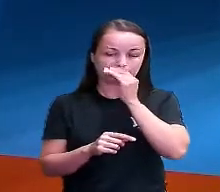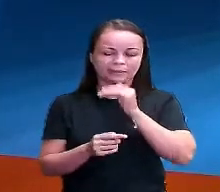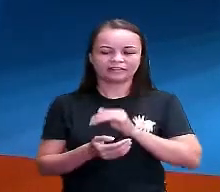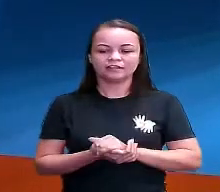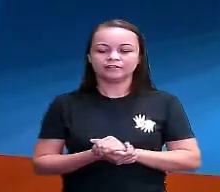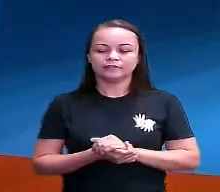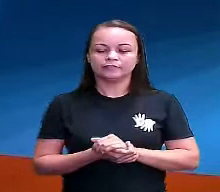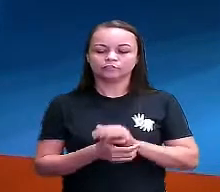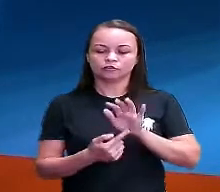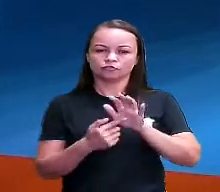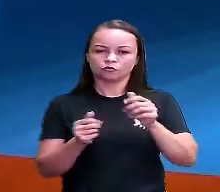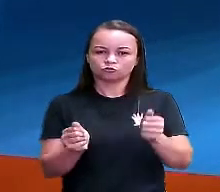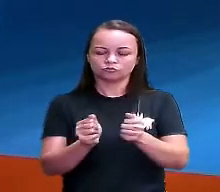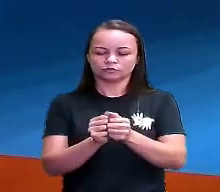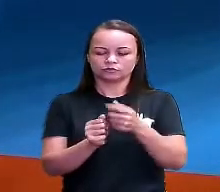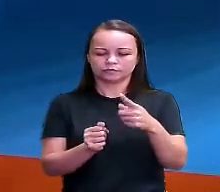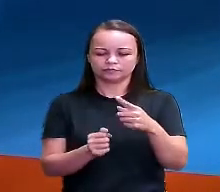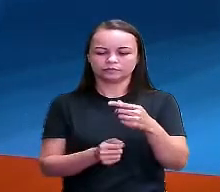Vou juntar aqui, ó,